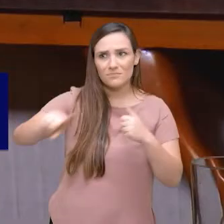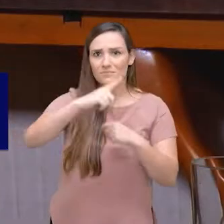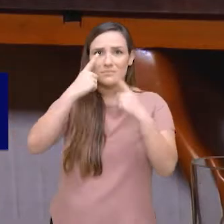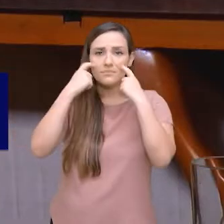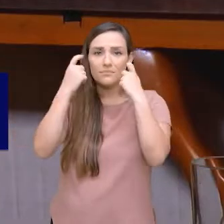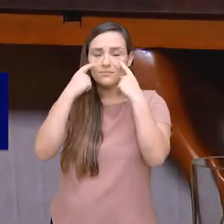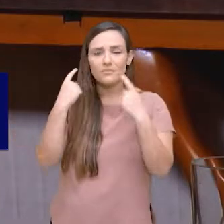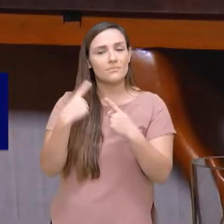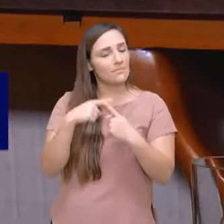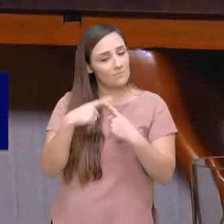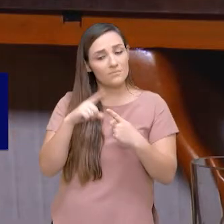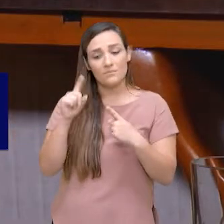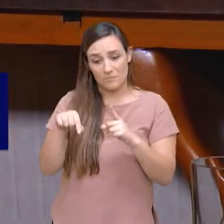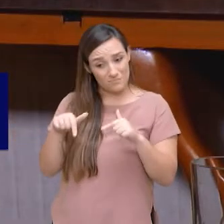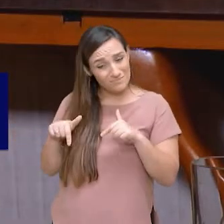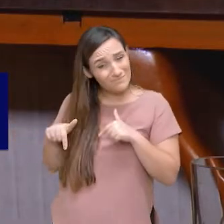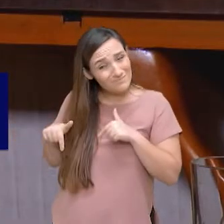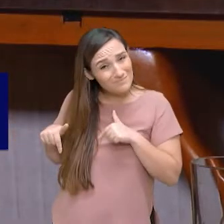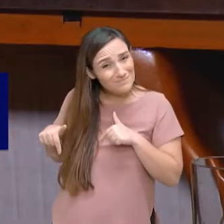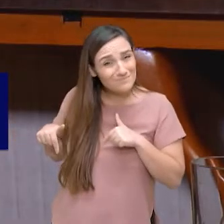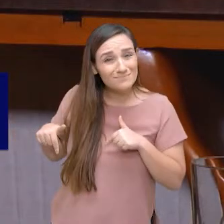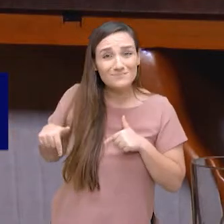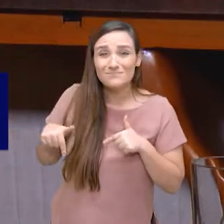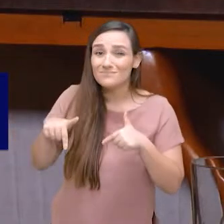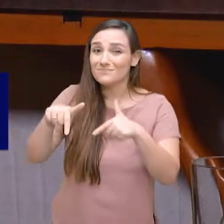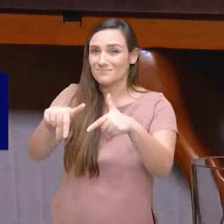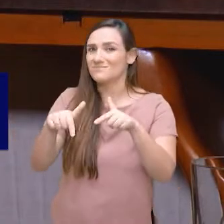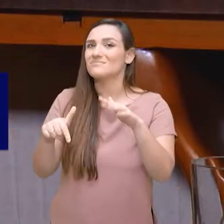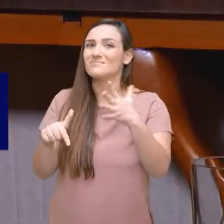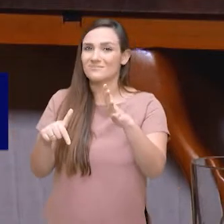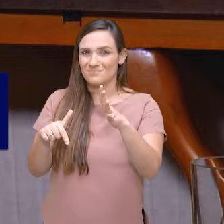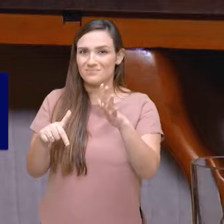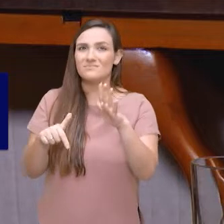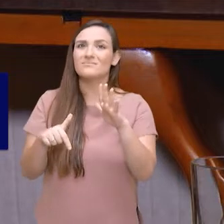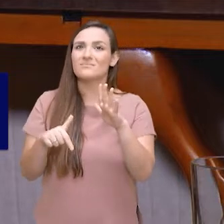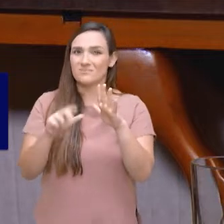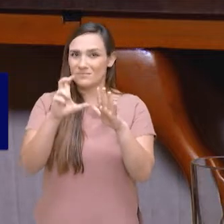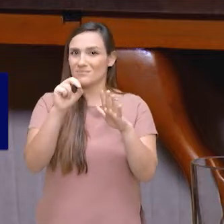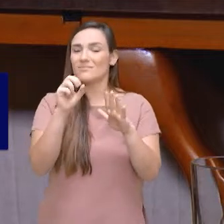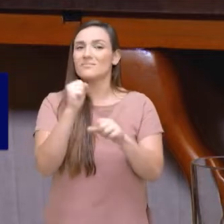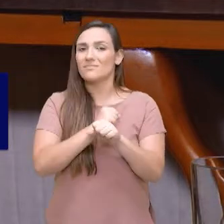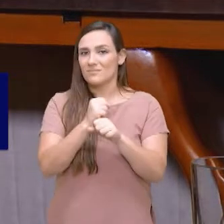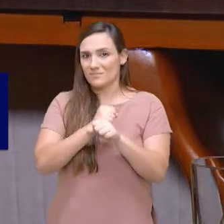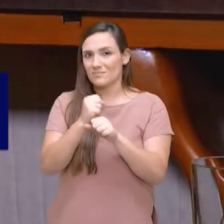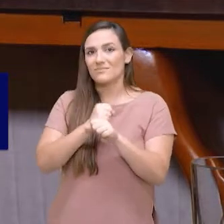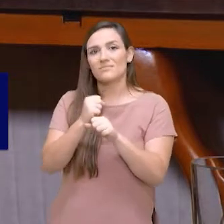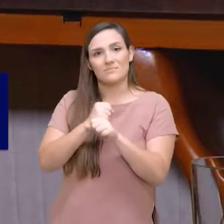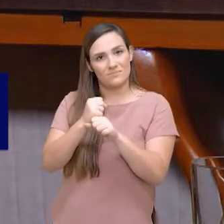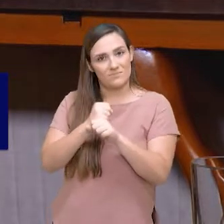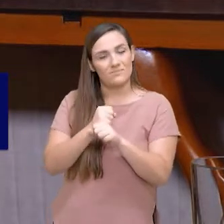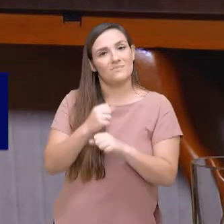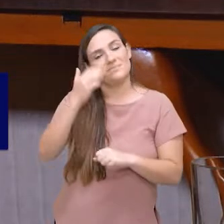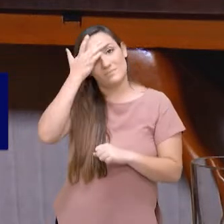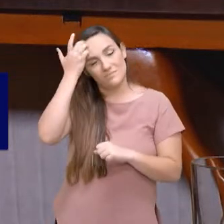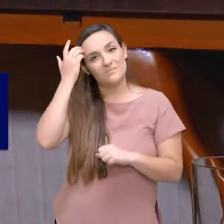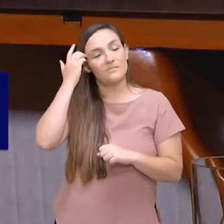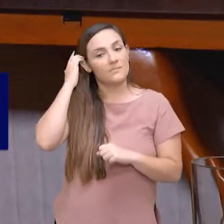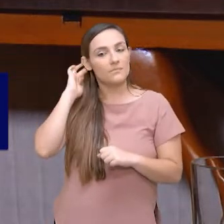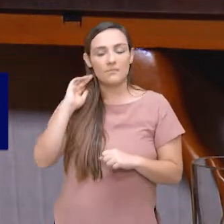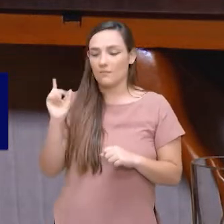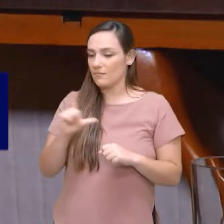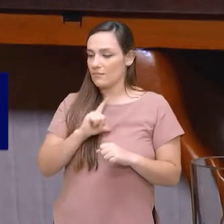também. Porque foi uma luta de mais de meio século, né? E